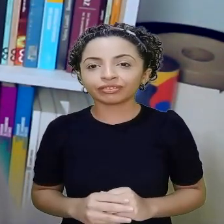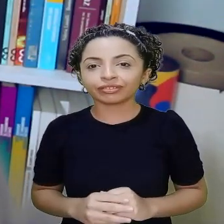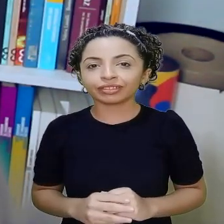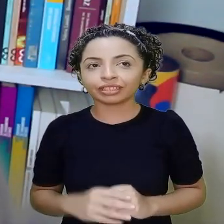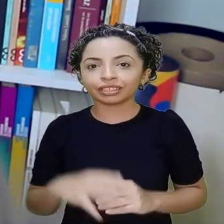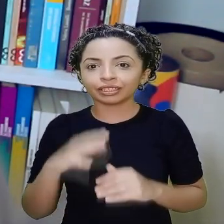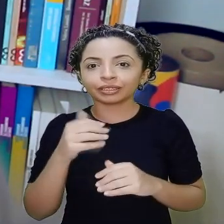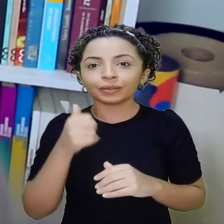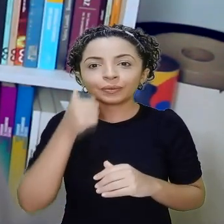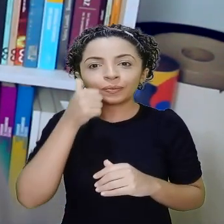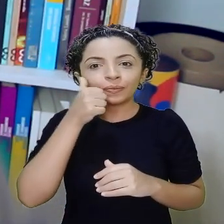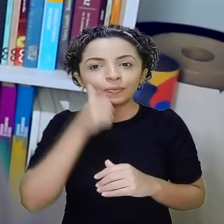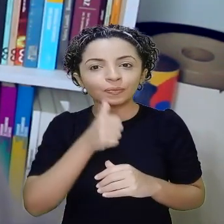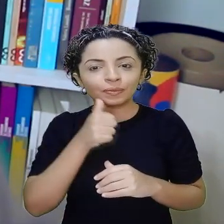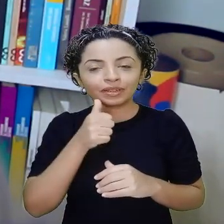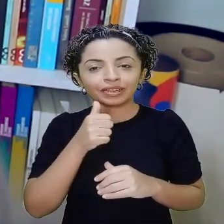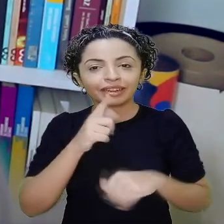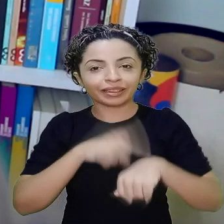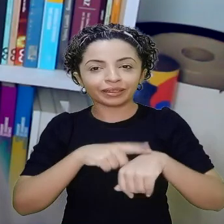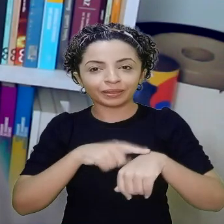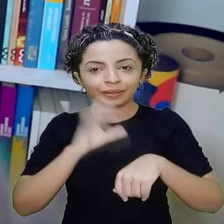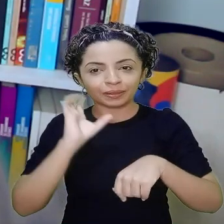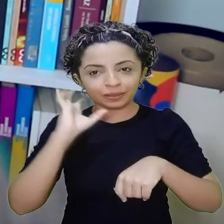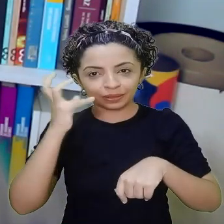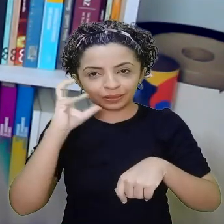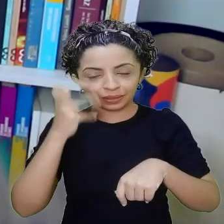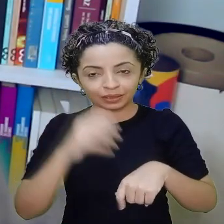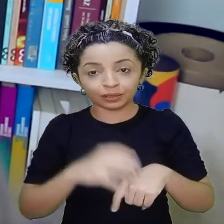eu li essa coletâneazinha aqui